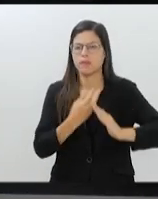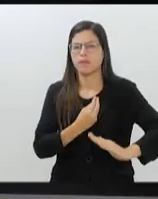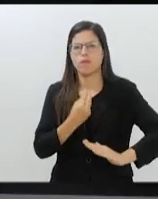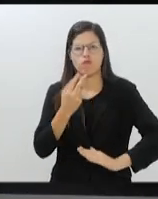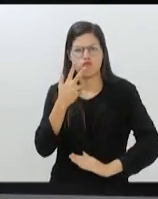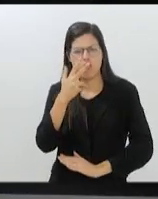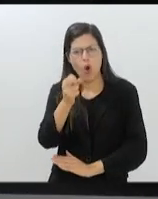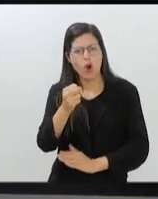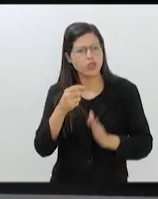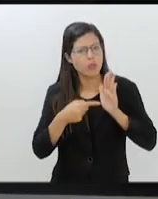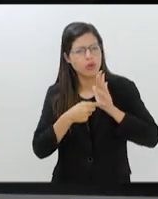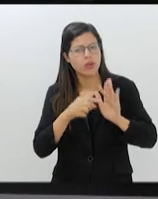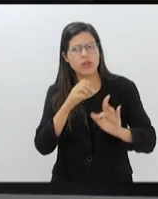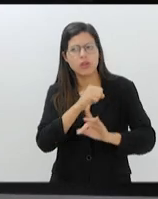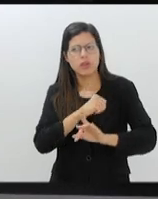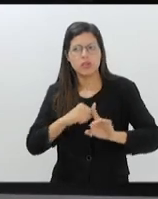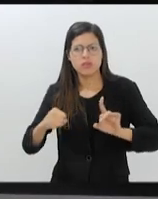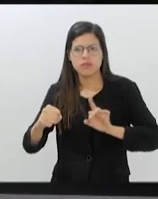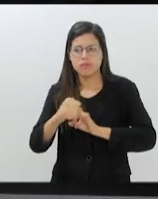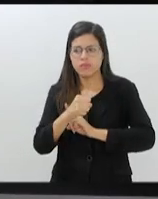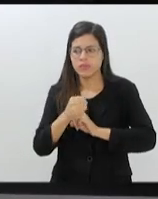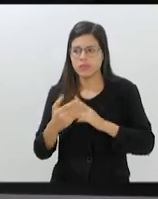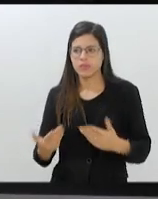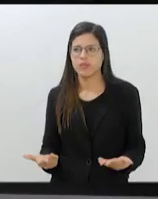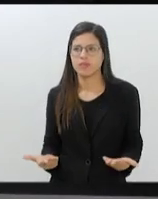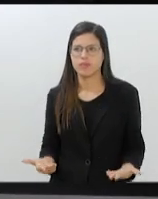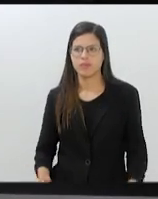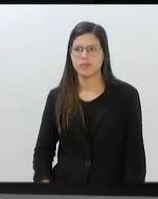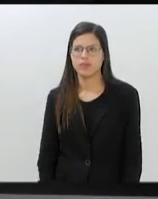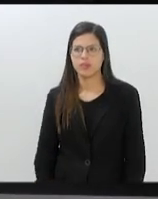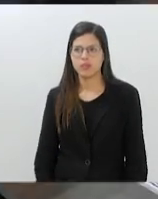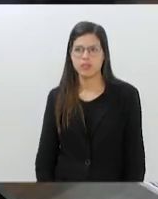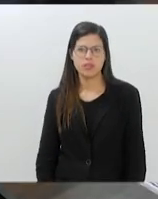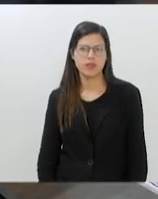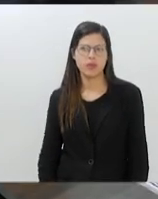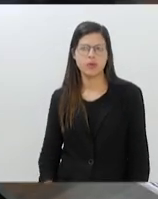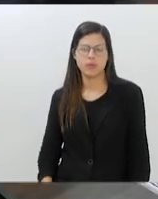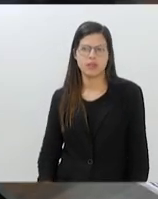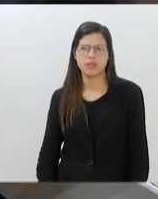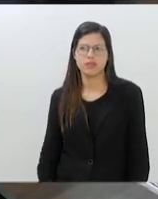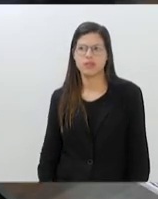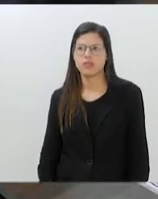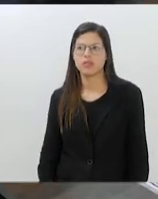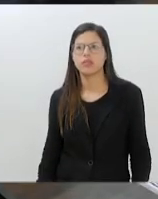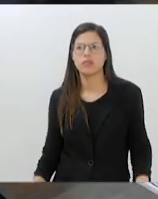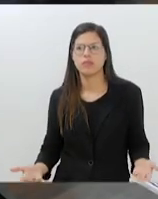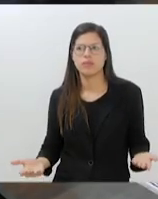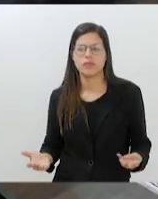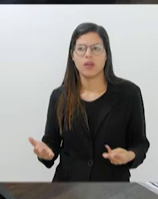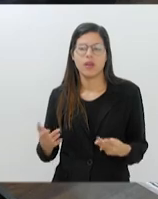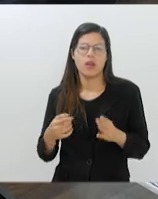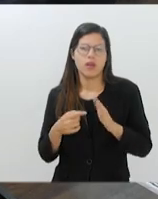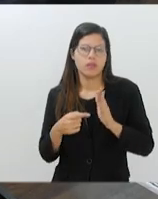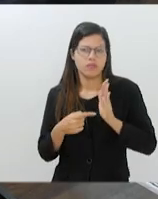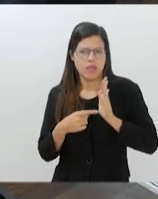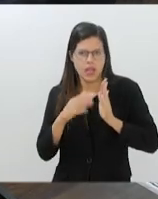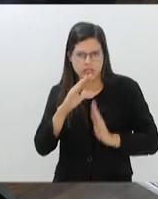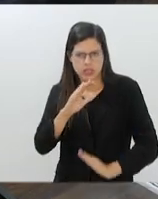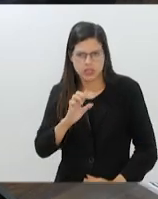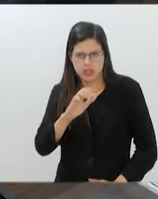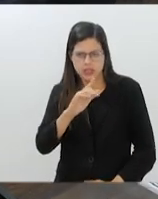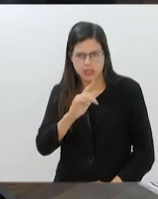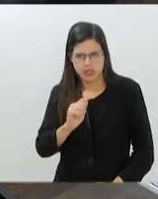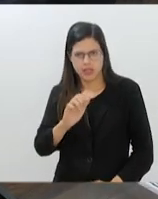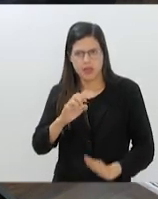sociedade as pessoas as pessoas à vez carnaval a cedai mostra pra sociedade que tá vi esses milhões esses milhões que são investidos através dos camarotes